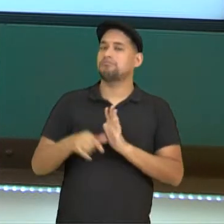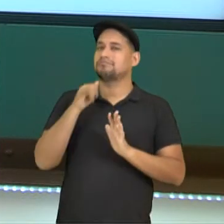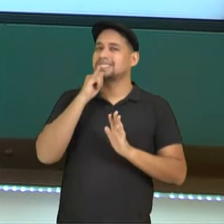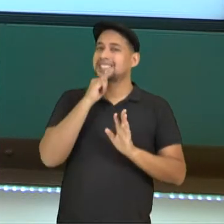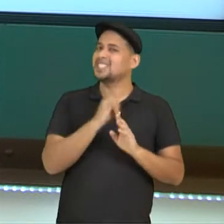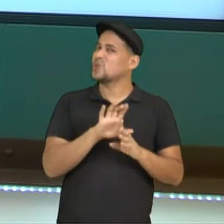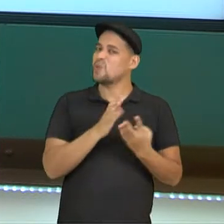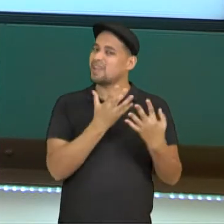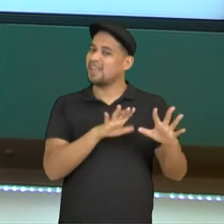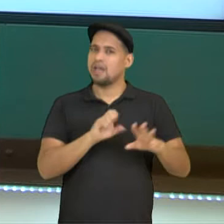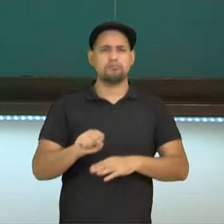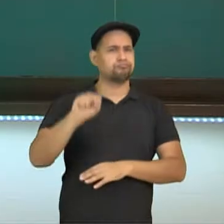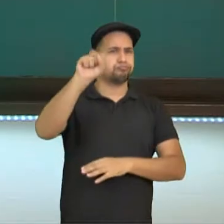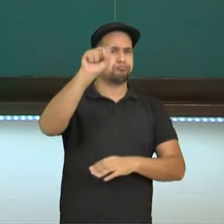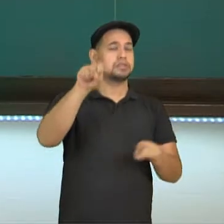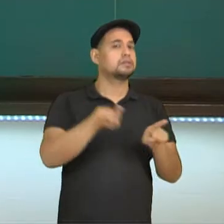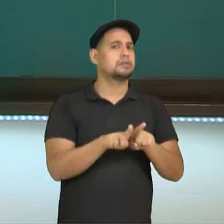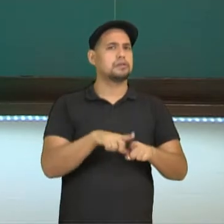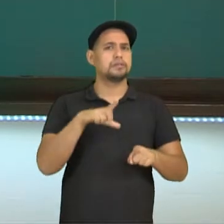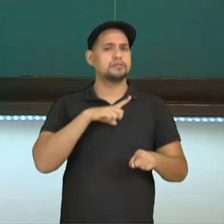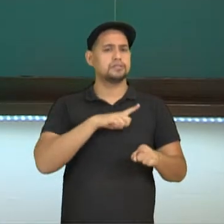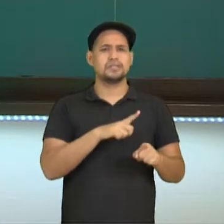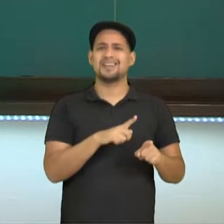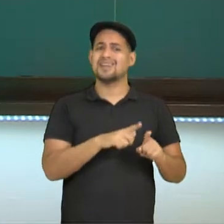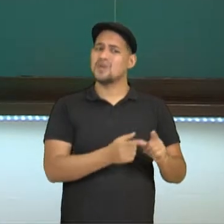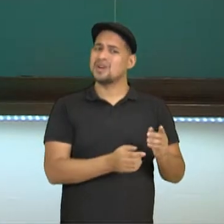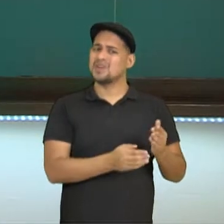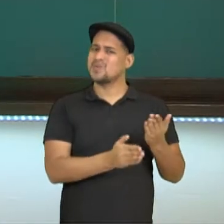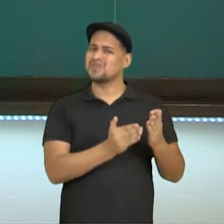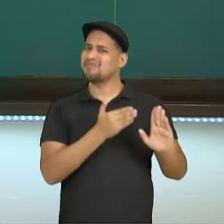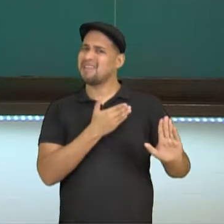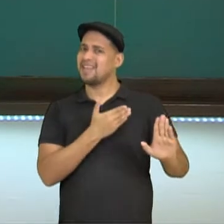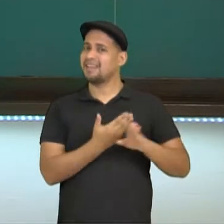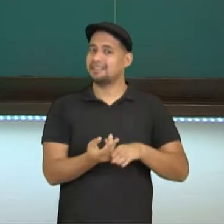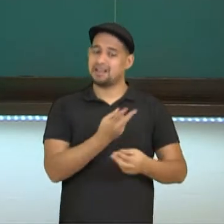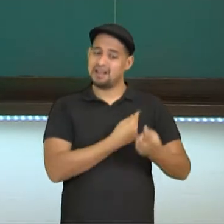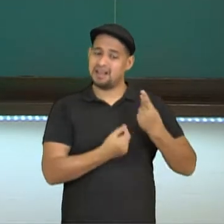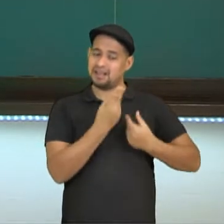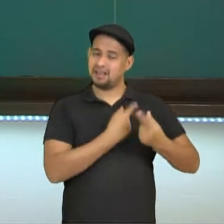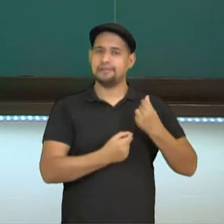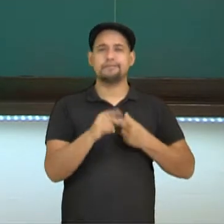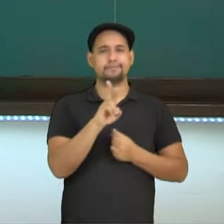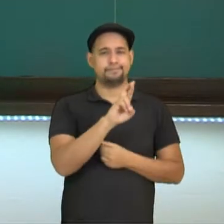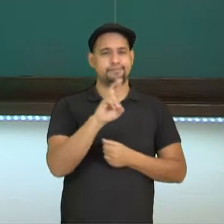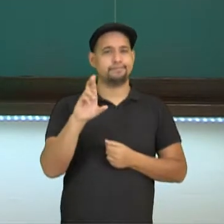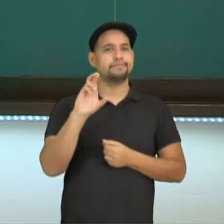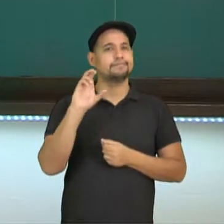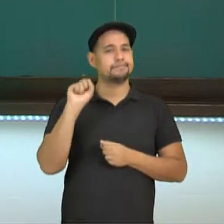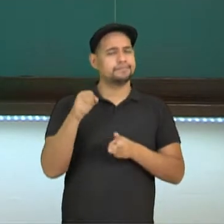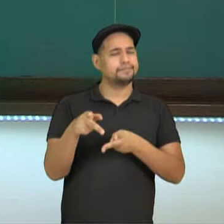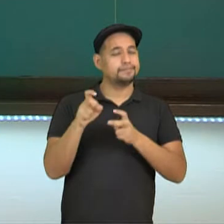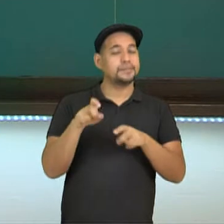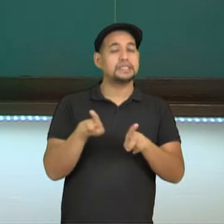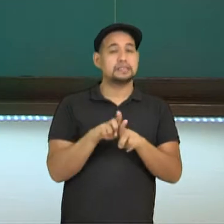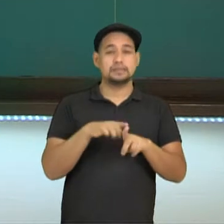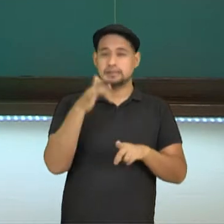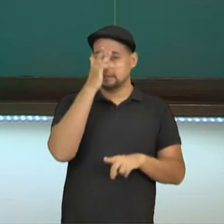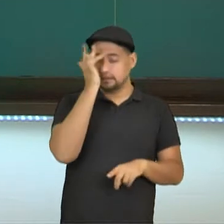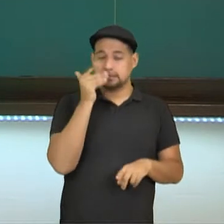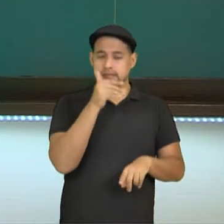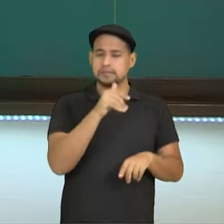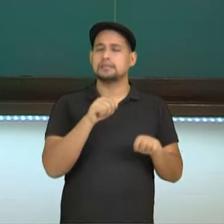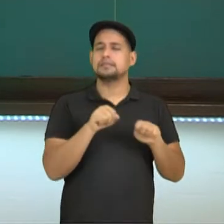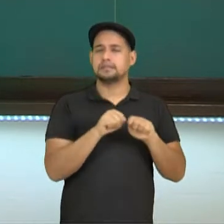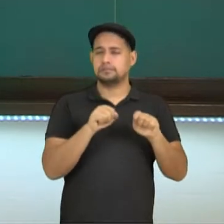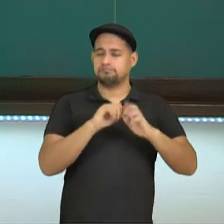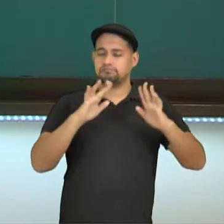Estados Unidos e havia um anticapitalismo na União Soviética. Então, perseguir os inimigos internos também fez